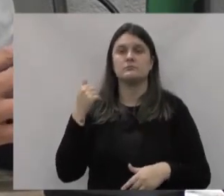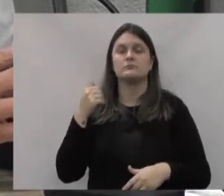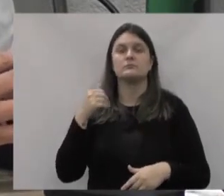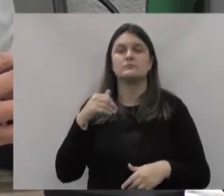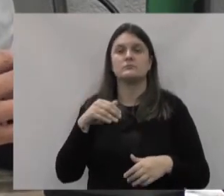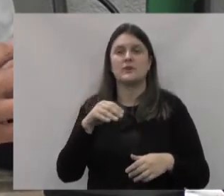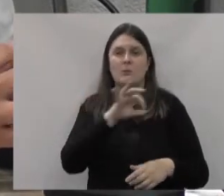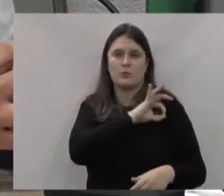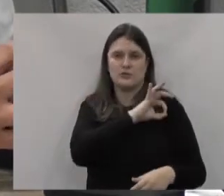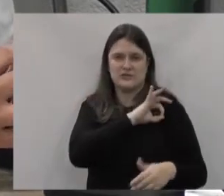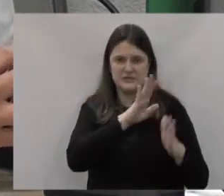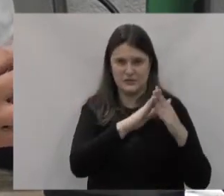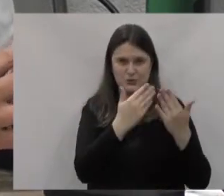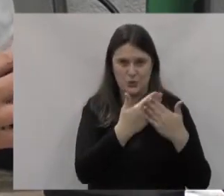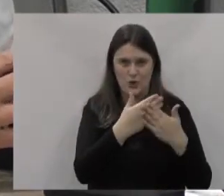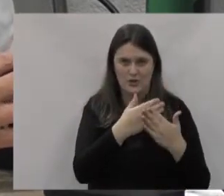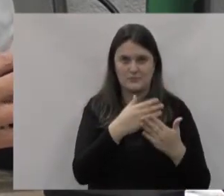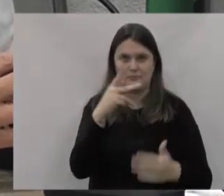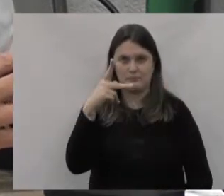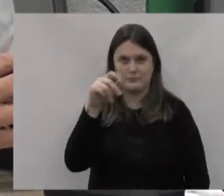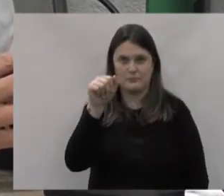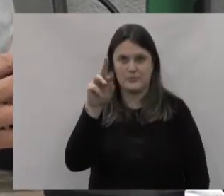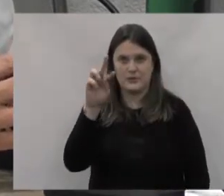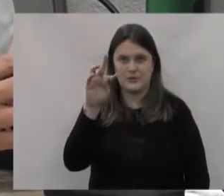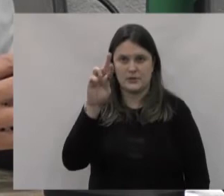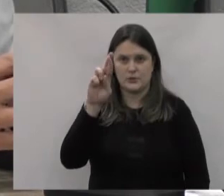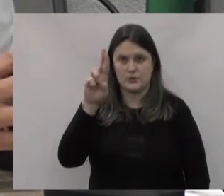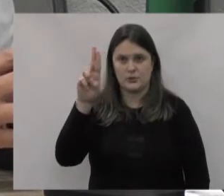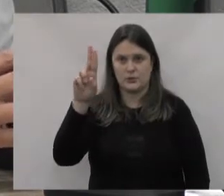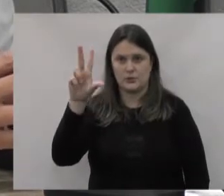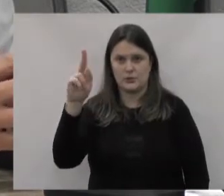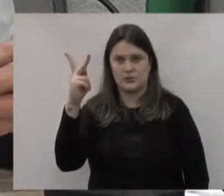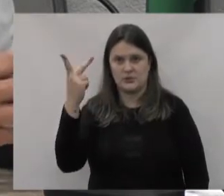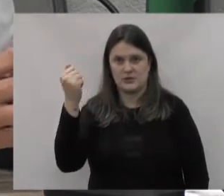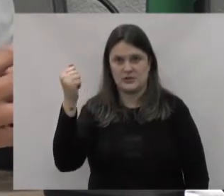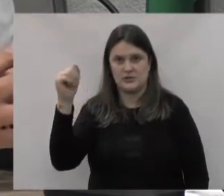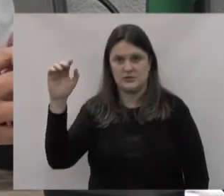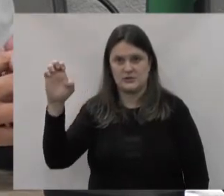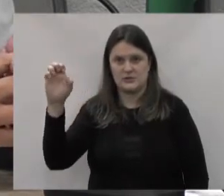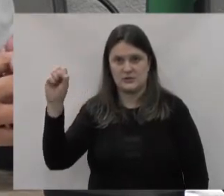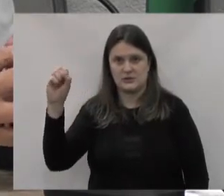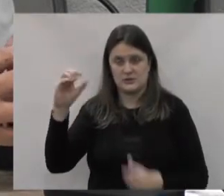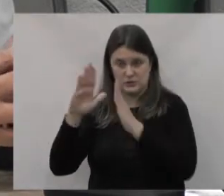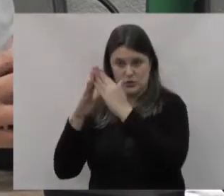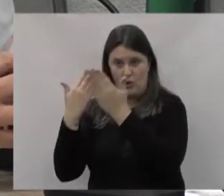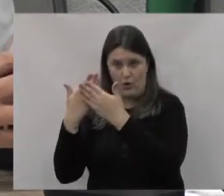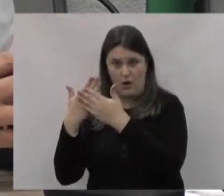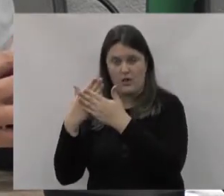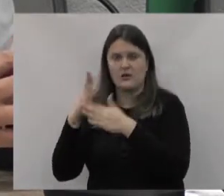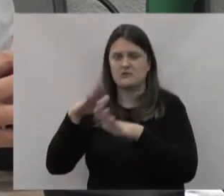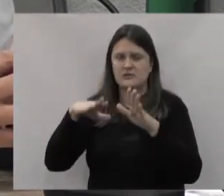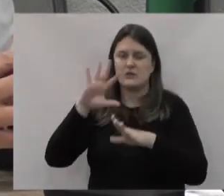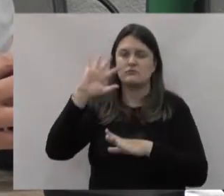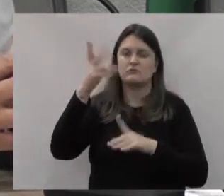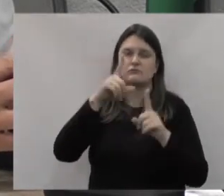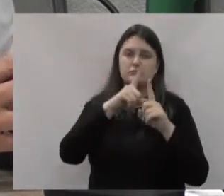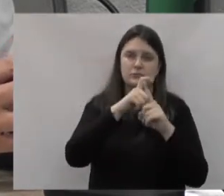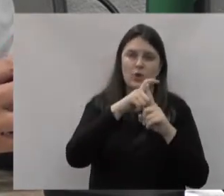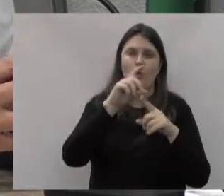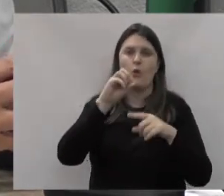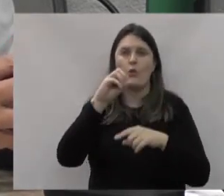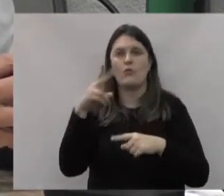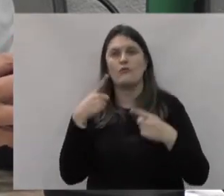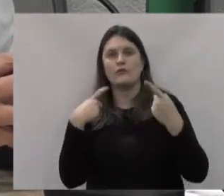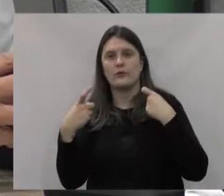patrulha escolar, no PROERD, quando nós tínhamos casos de pedofilia e violência doméstica, né?